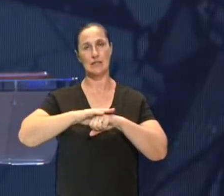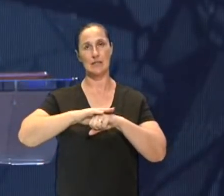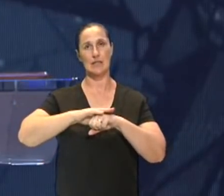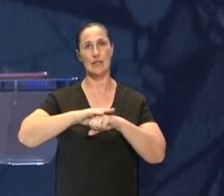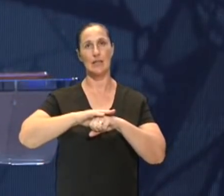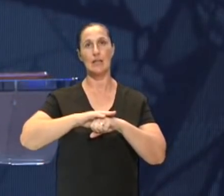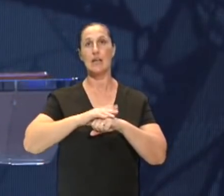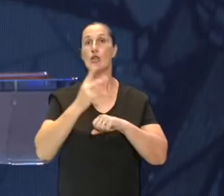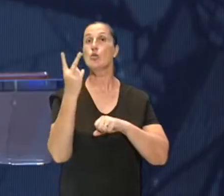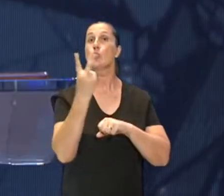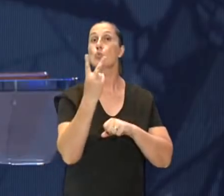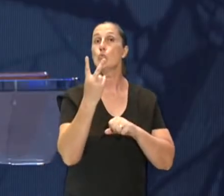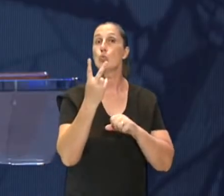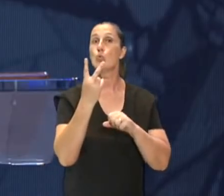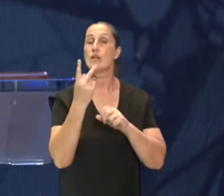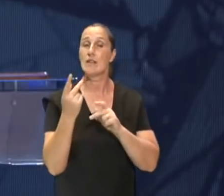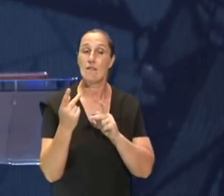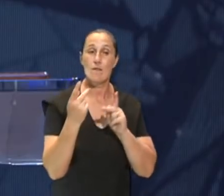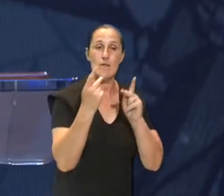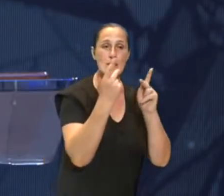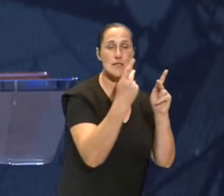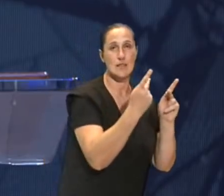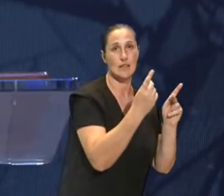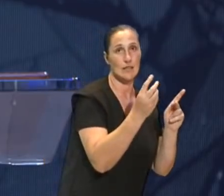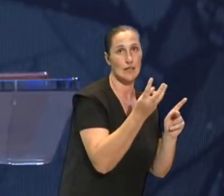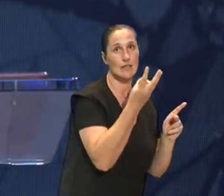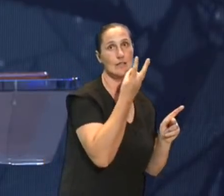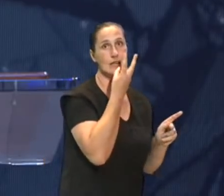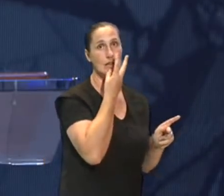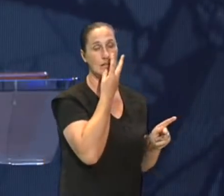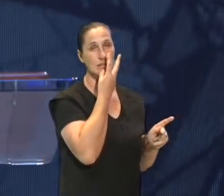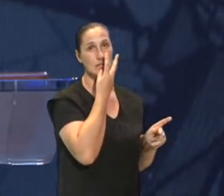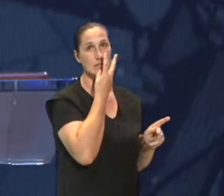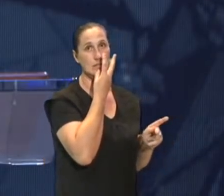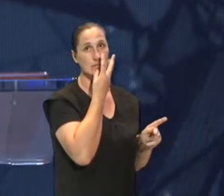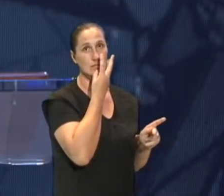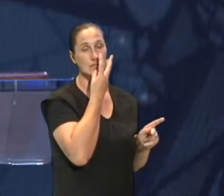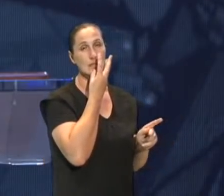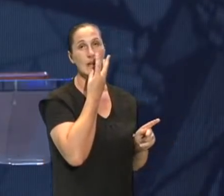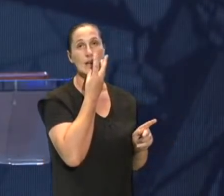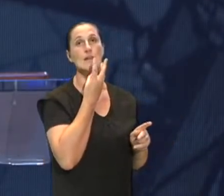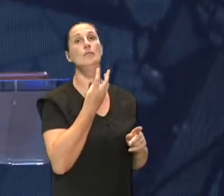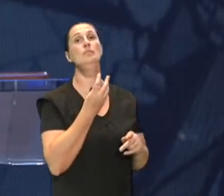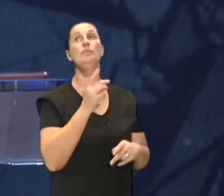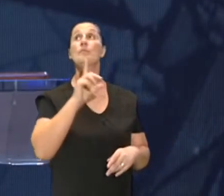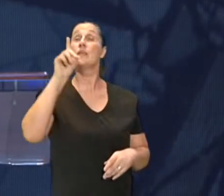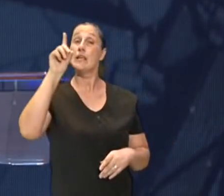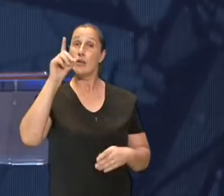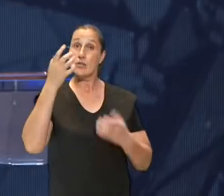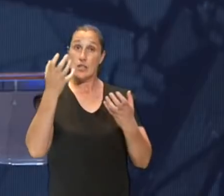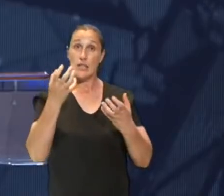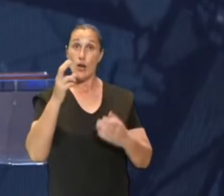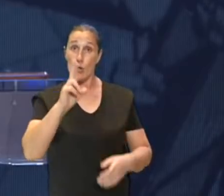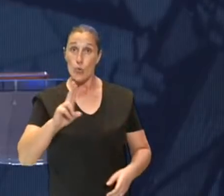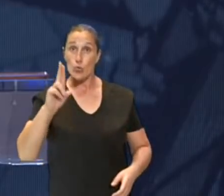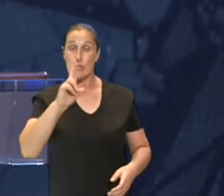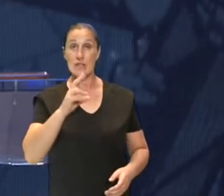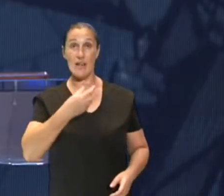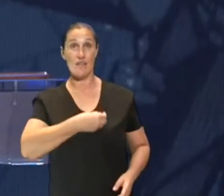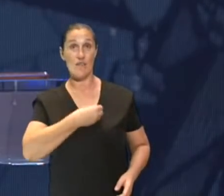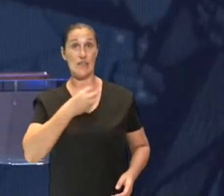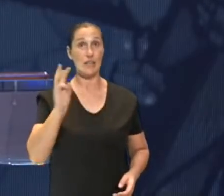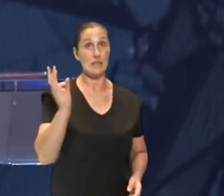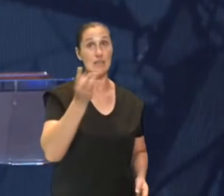que Isaías fez no quarto do rei. Deus queria usar Isaías para tratar